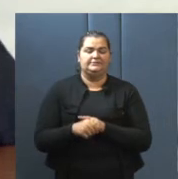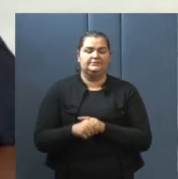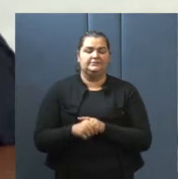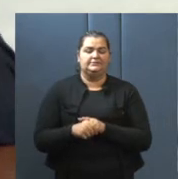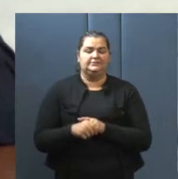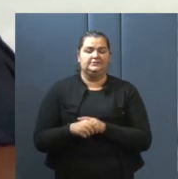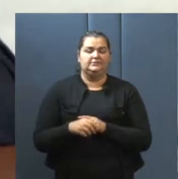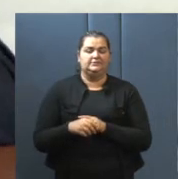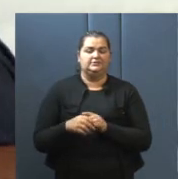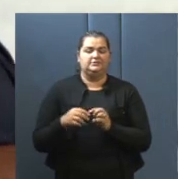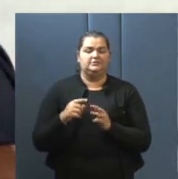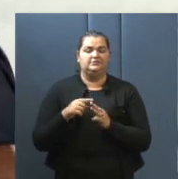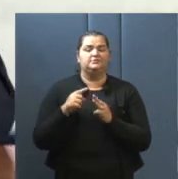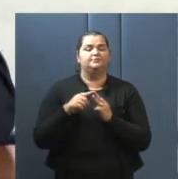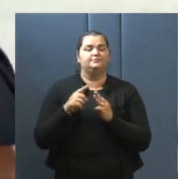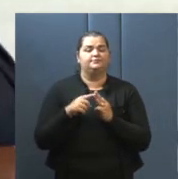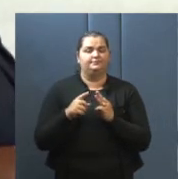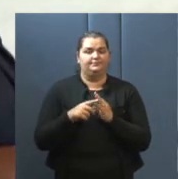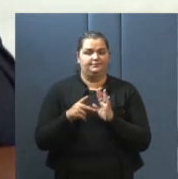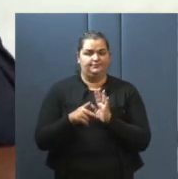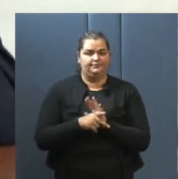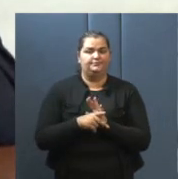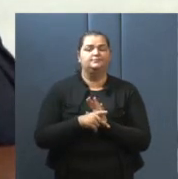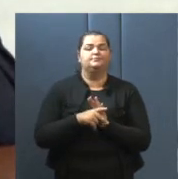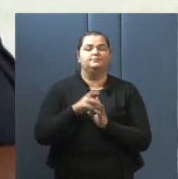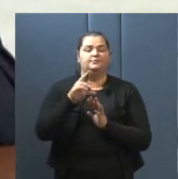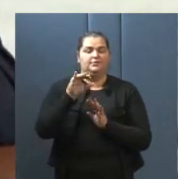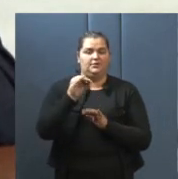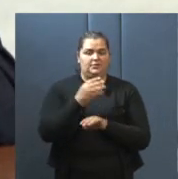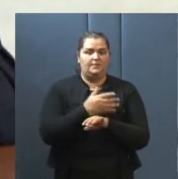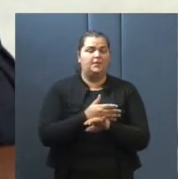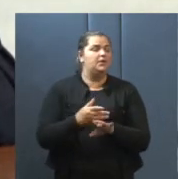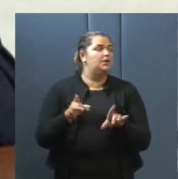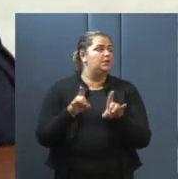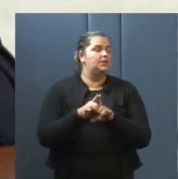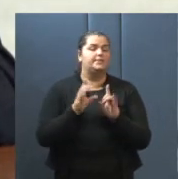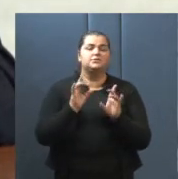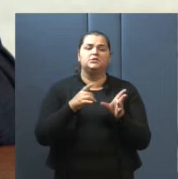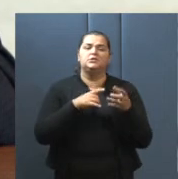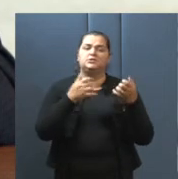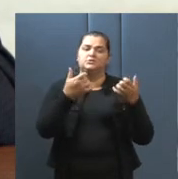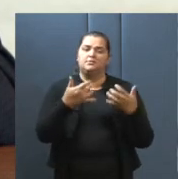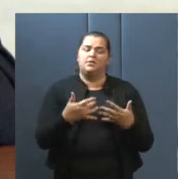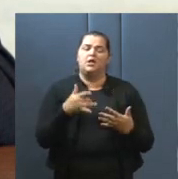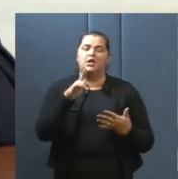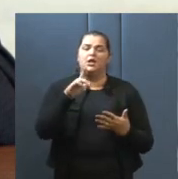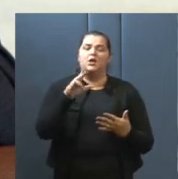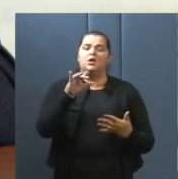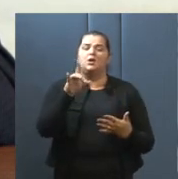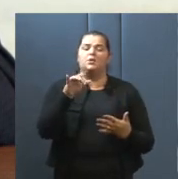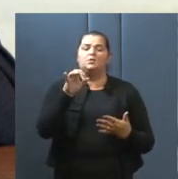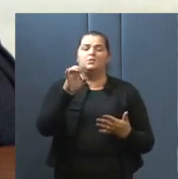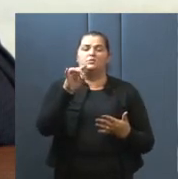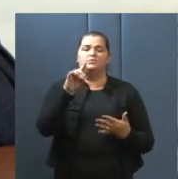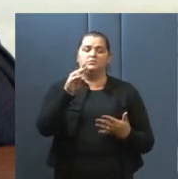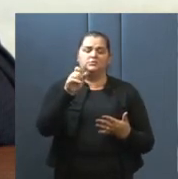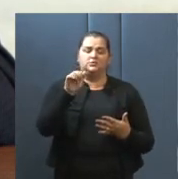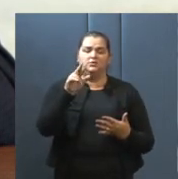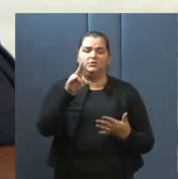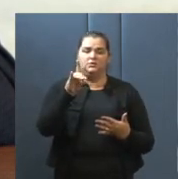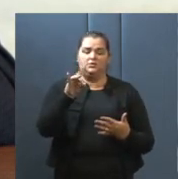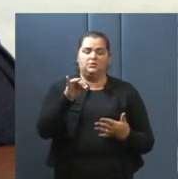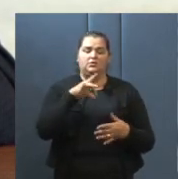terceiros secretários do Instituto Rio Branco. A primeira, eu vou me permitir já ler, de Luiz Eduardo Andrade.